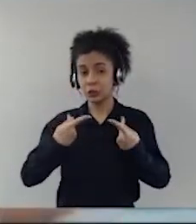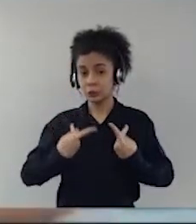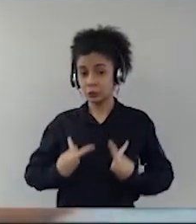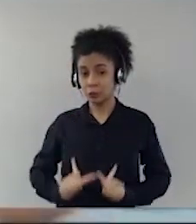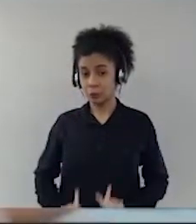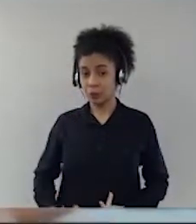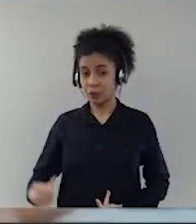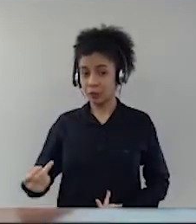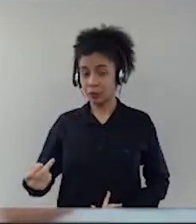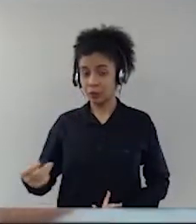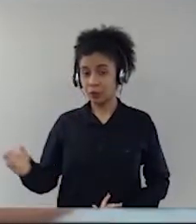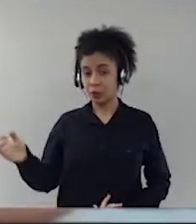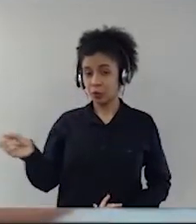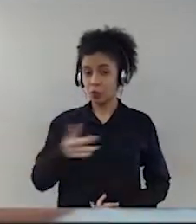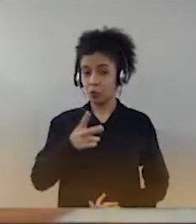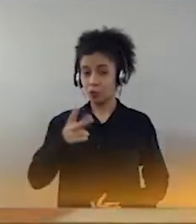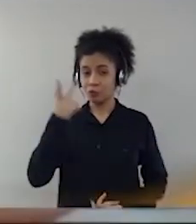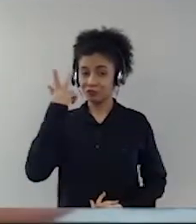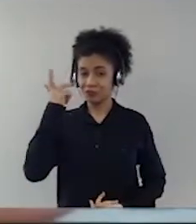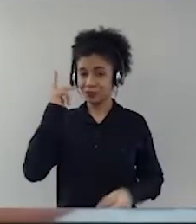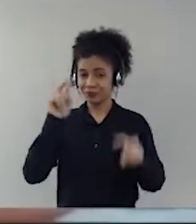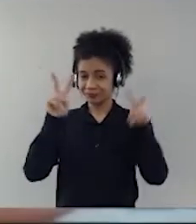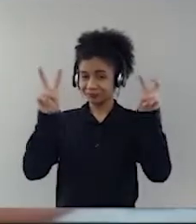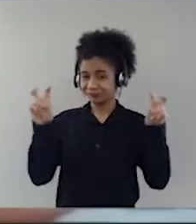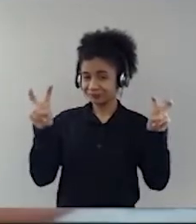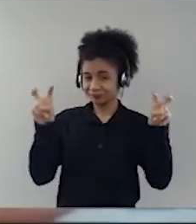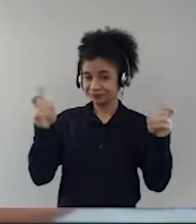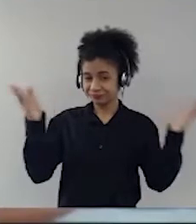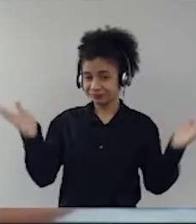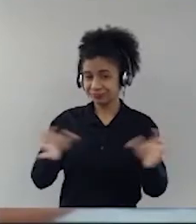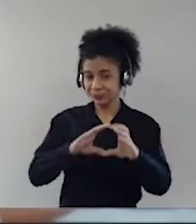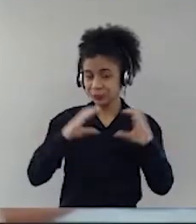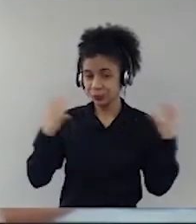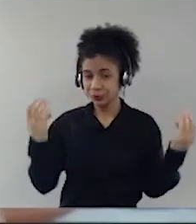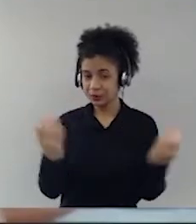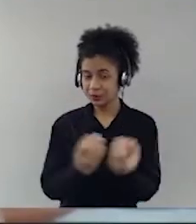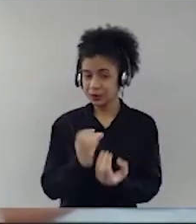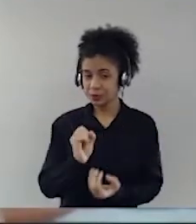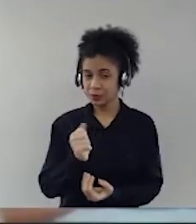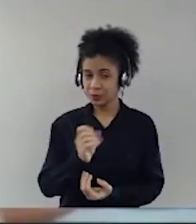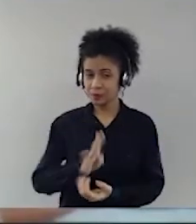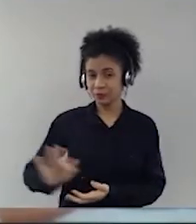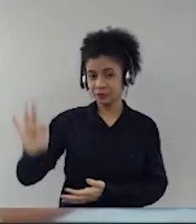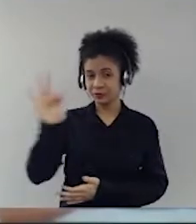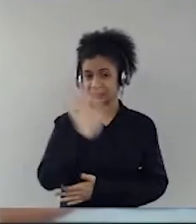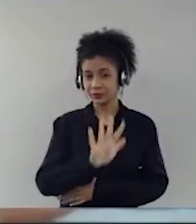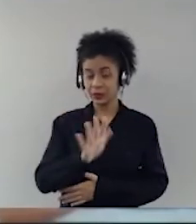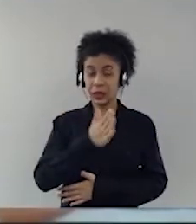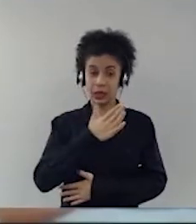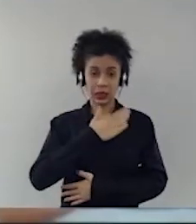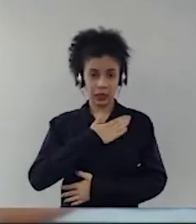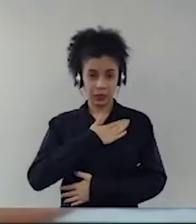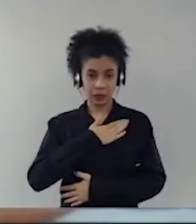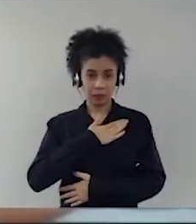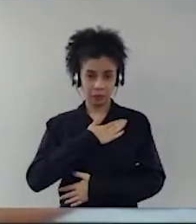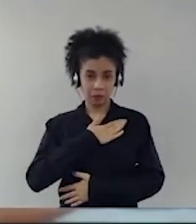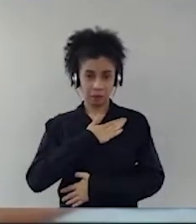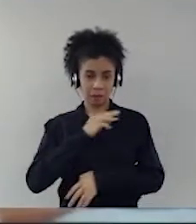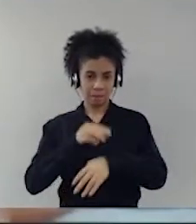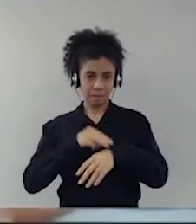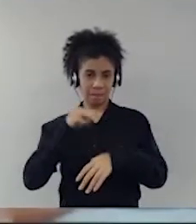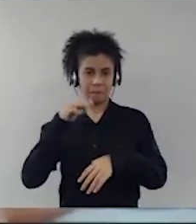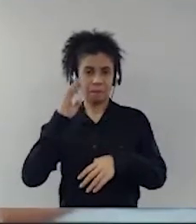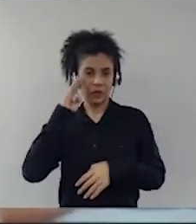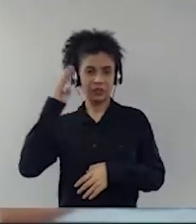colocar, normal, nesse congresso da OAB Federal. Eu, como magistrada, fiquei